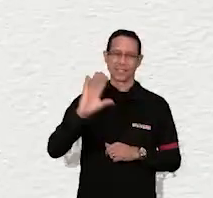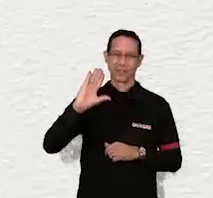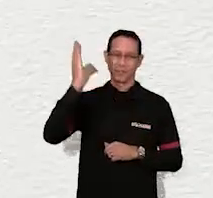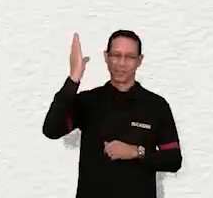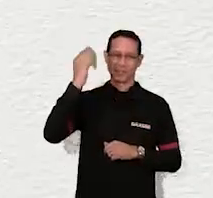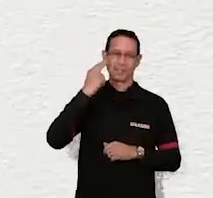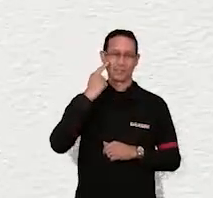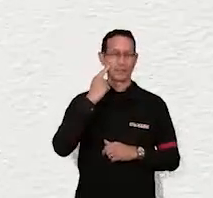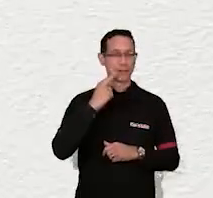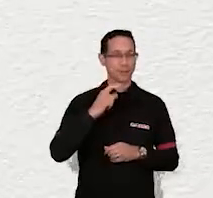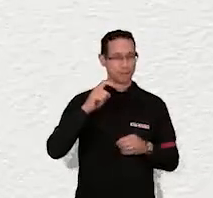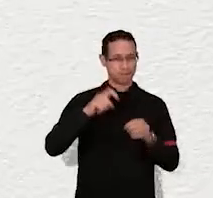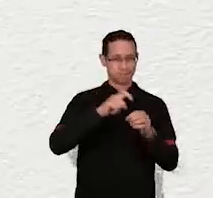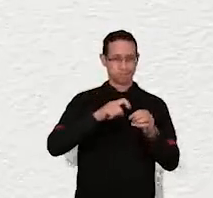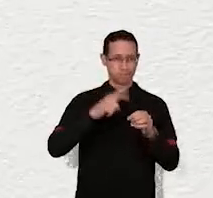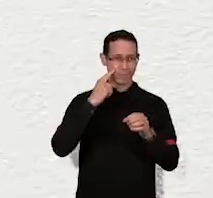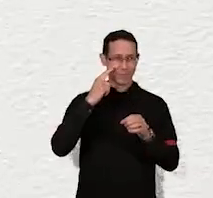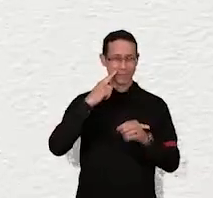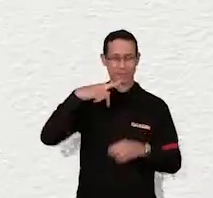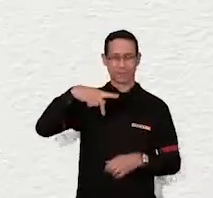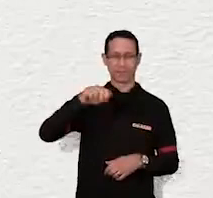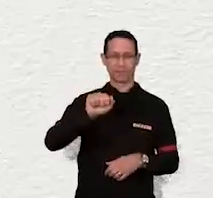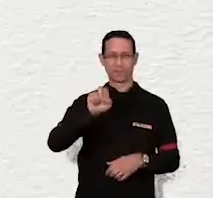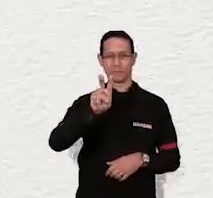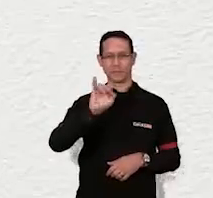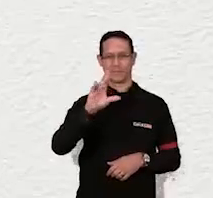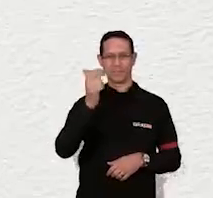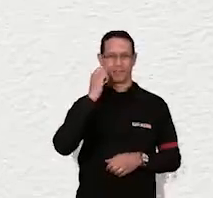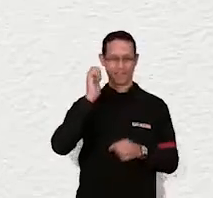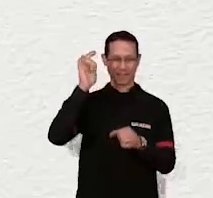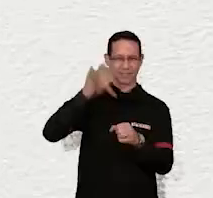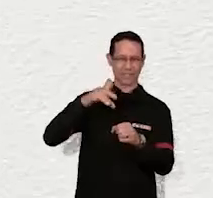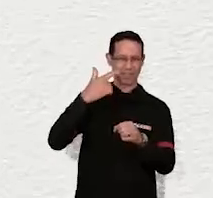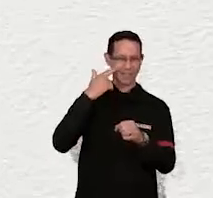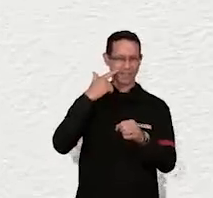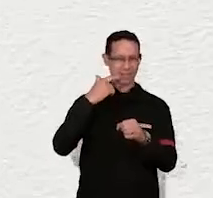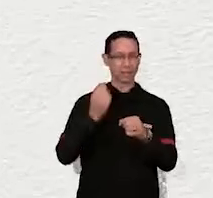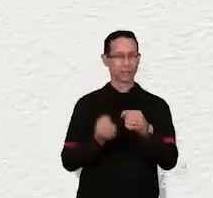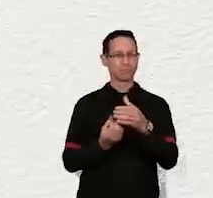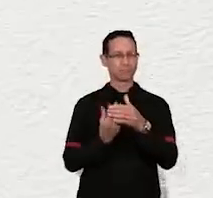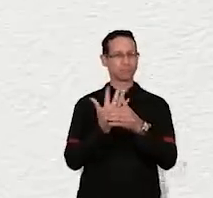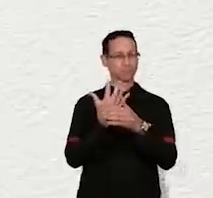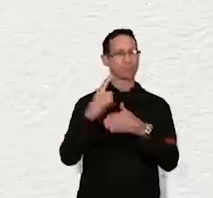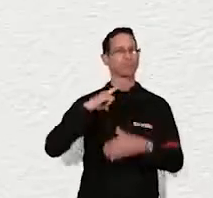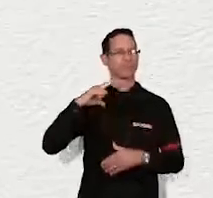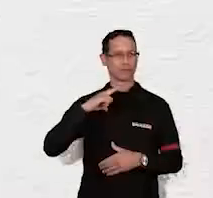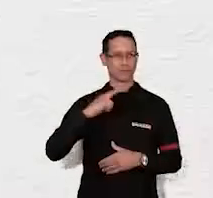E a entrada do pavilhão, para vocês verem que a quantidade é exagerada.